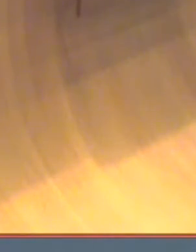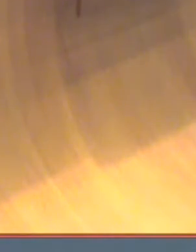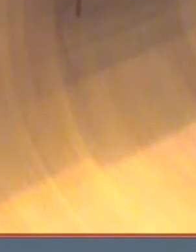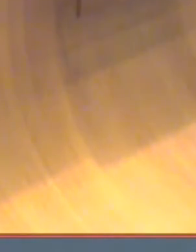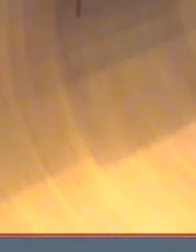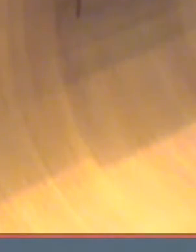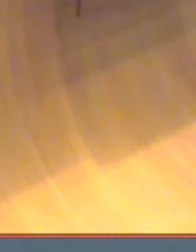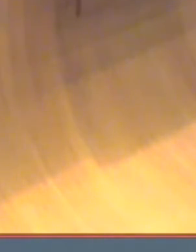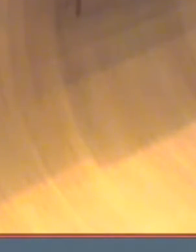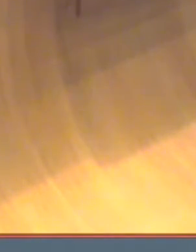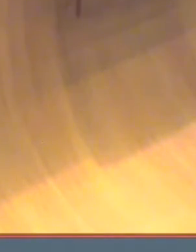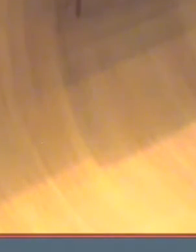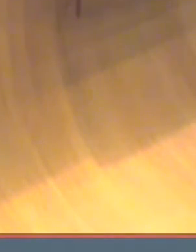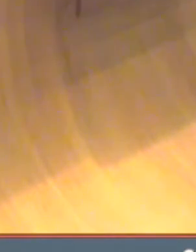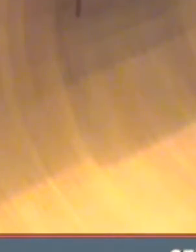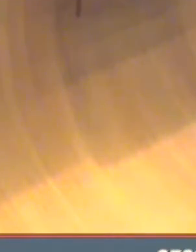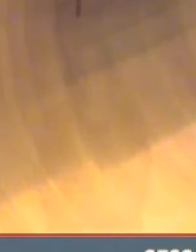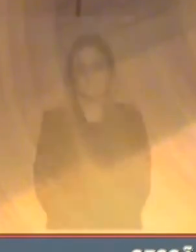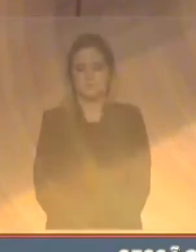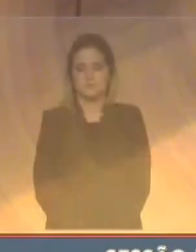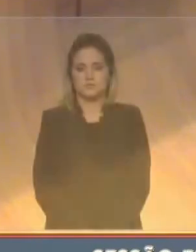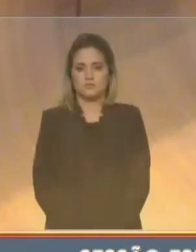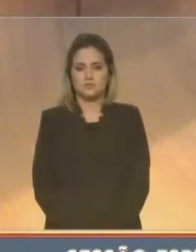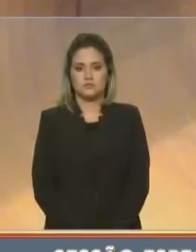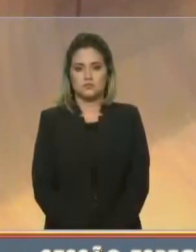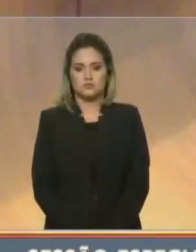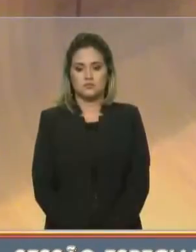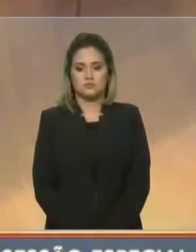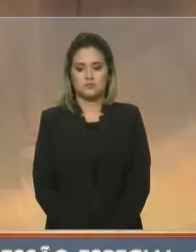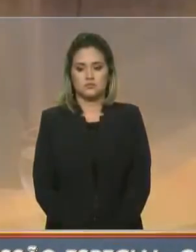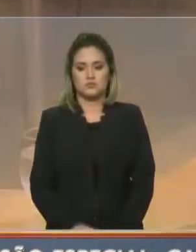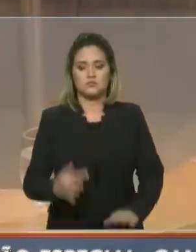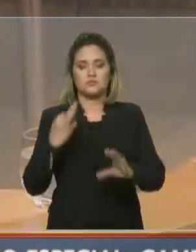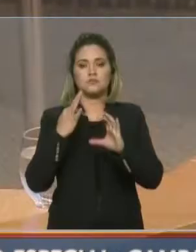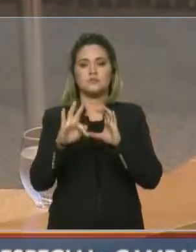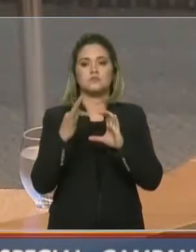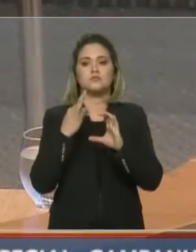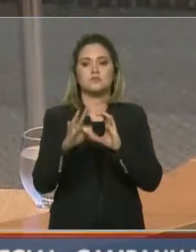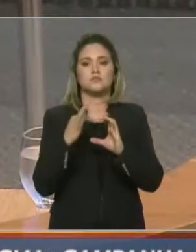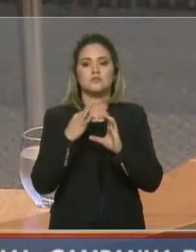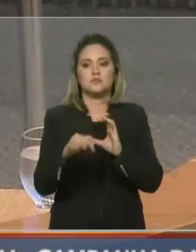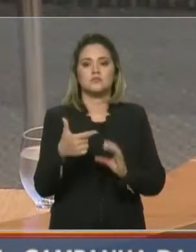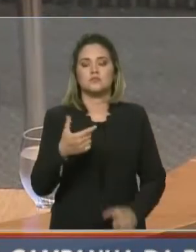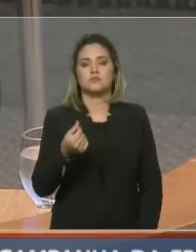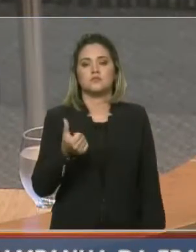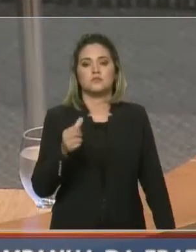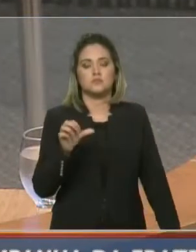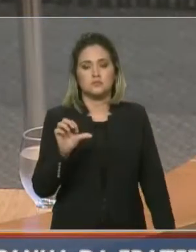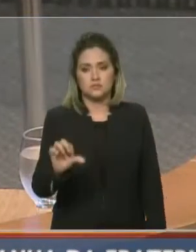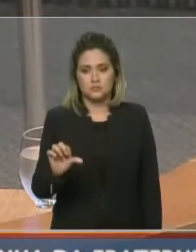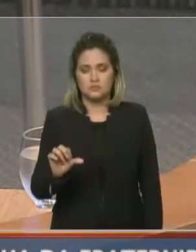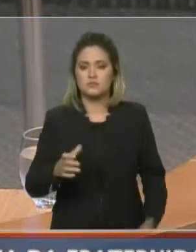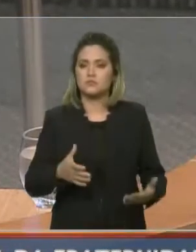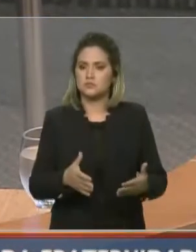A campanha da fraternidade 2019, ela quer fazer para nós um